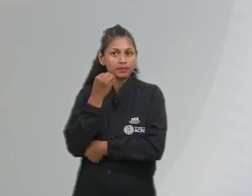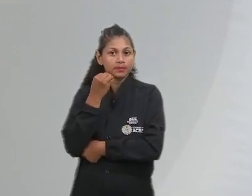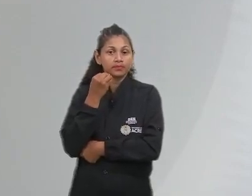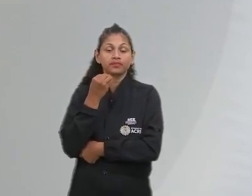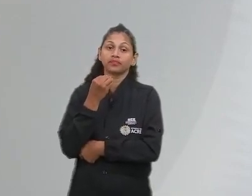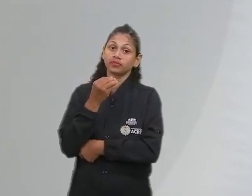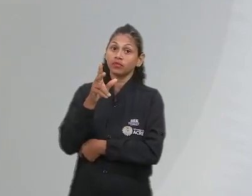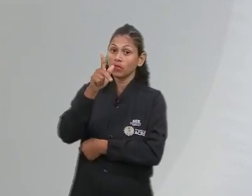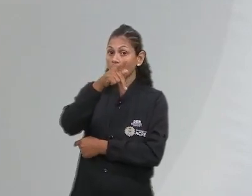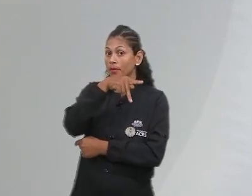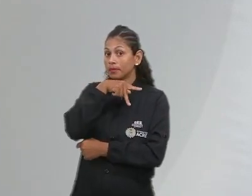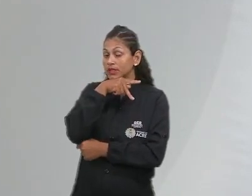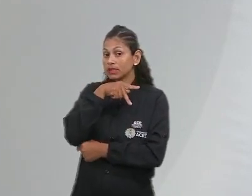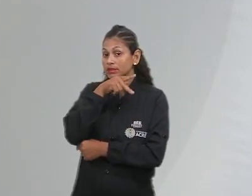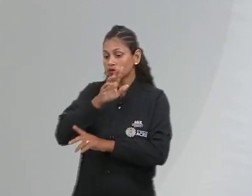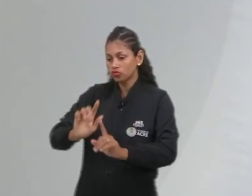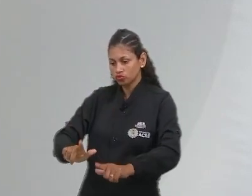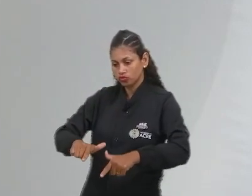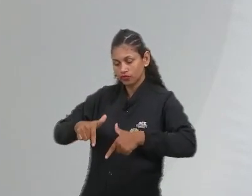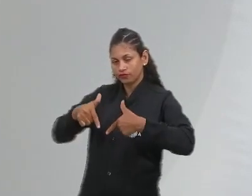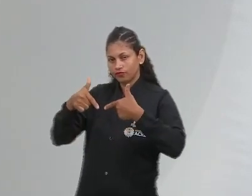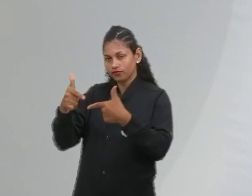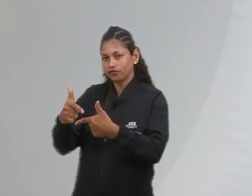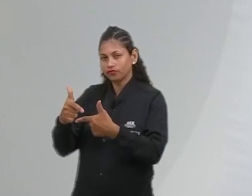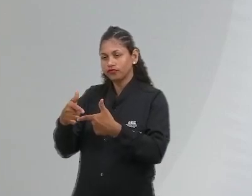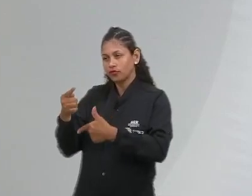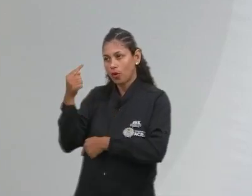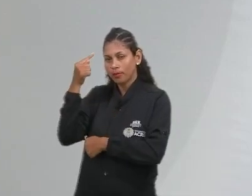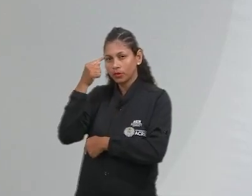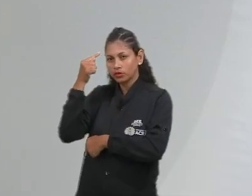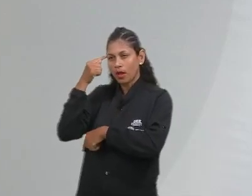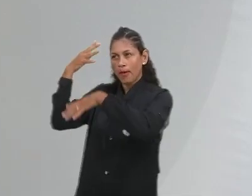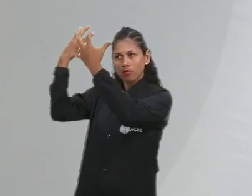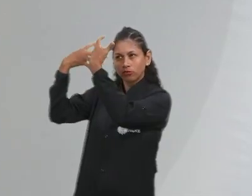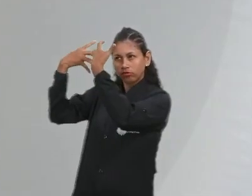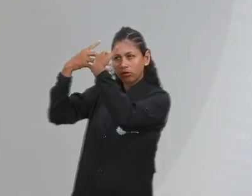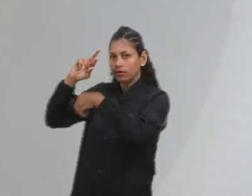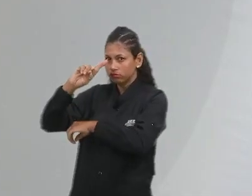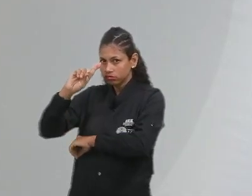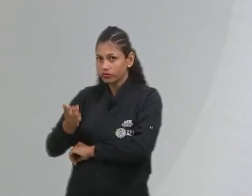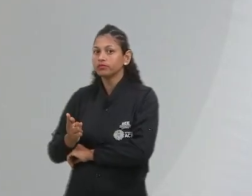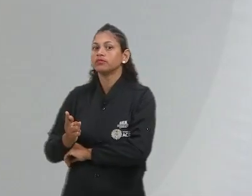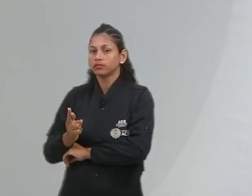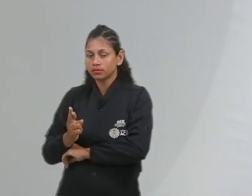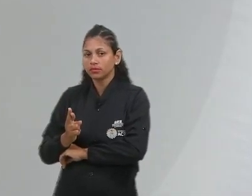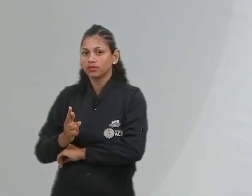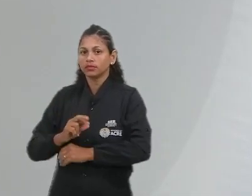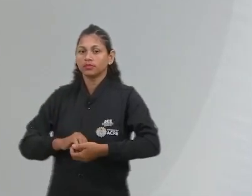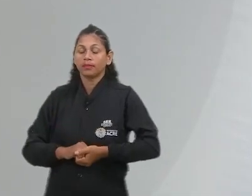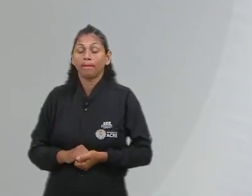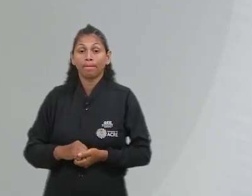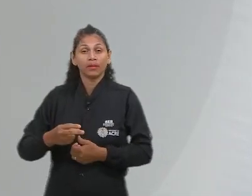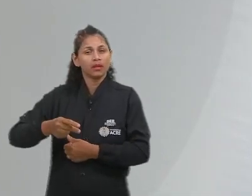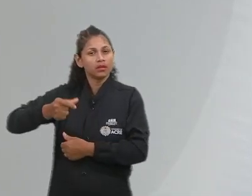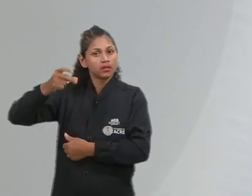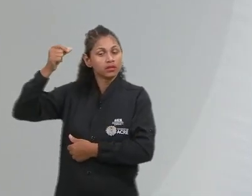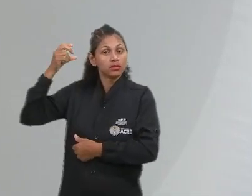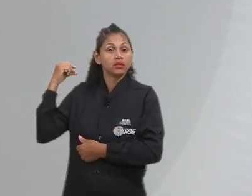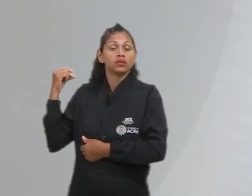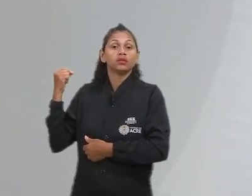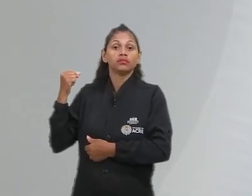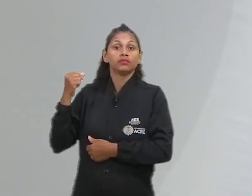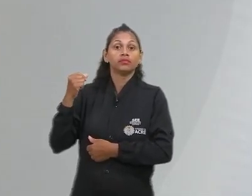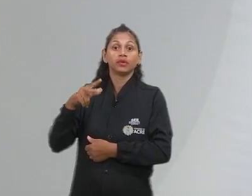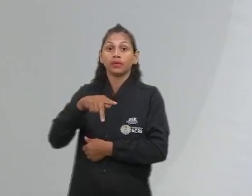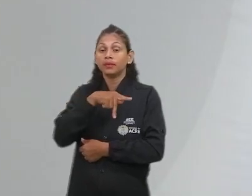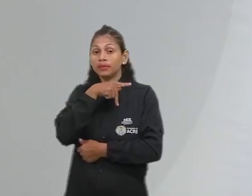Platão ele vai defender mais um pensamento racionalista. Então, ainda na antiguidade, Platão